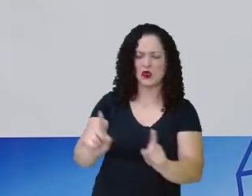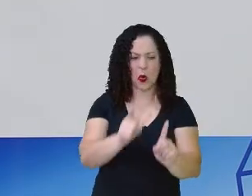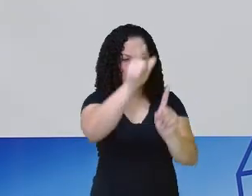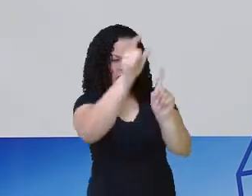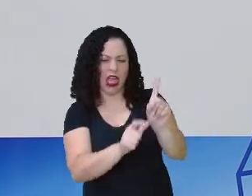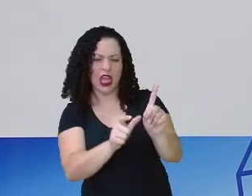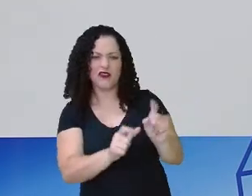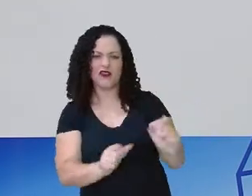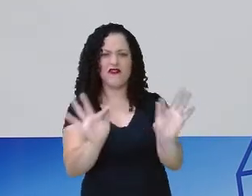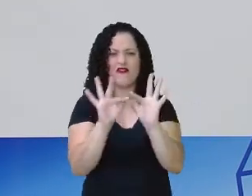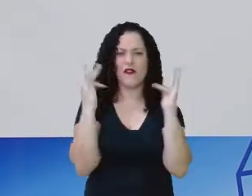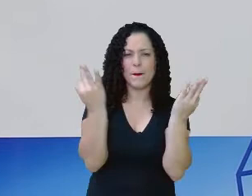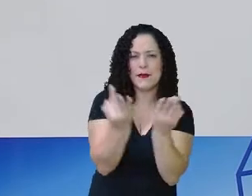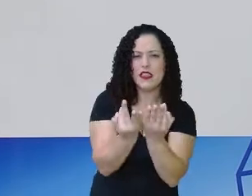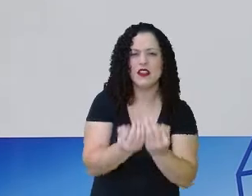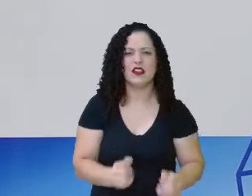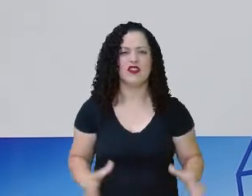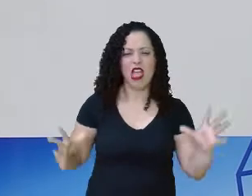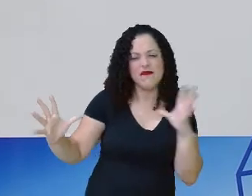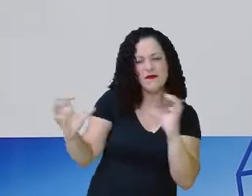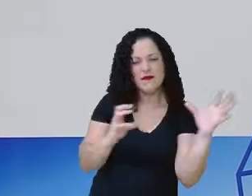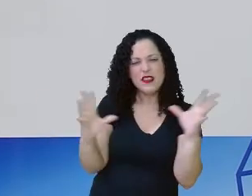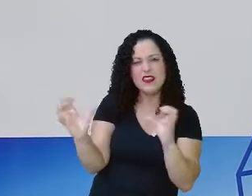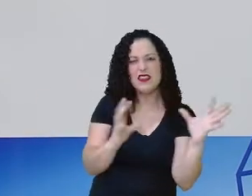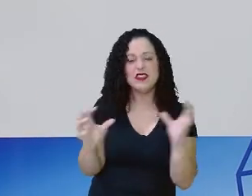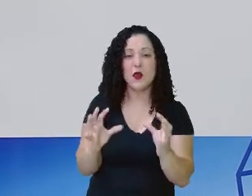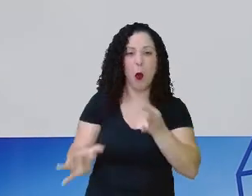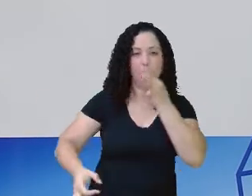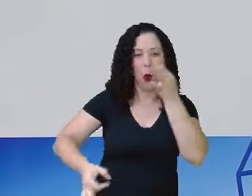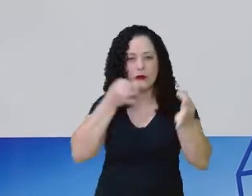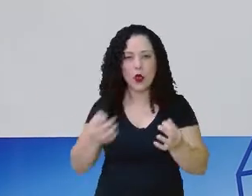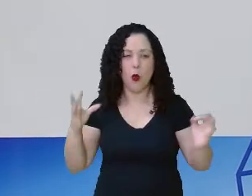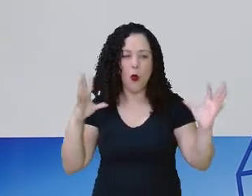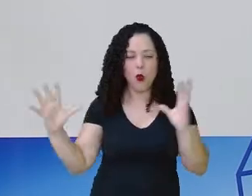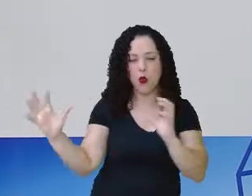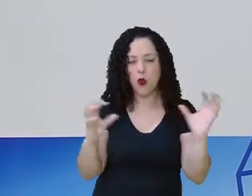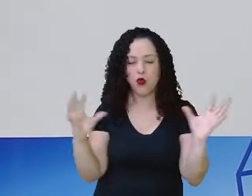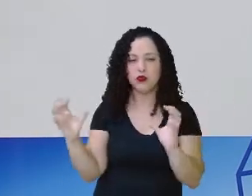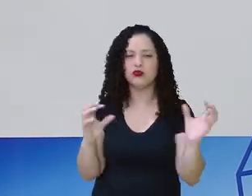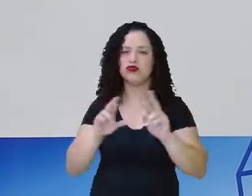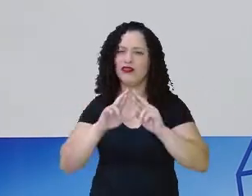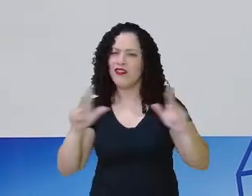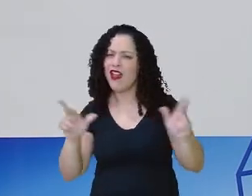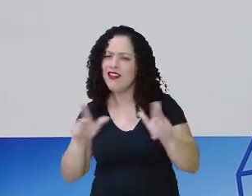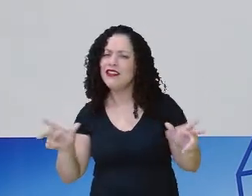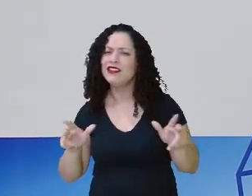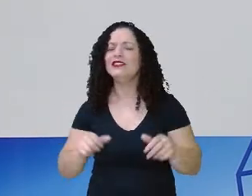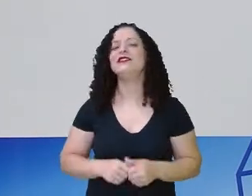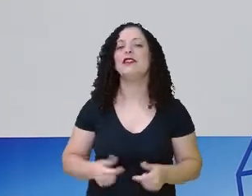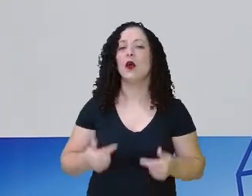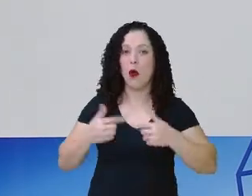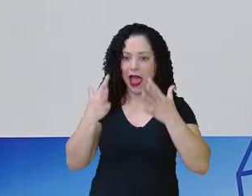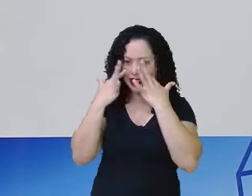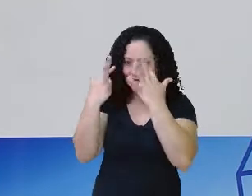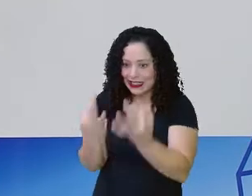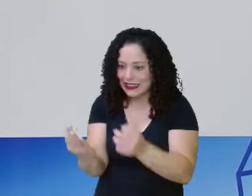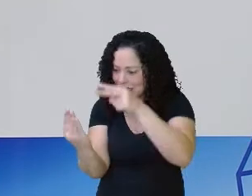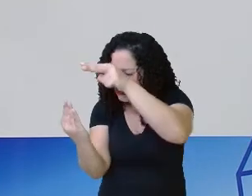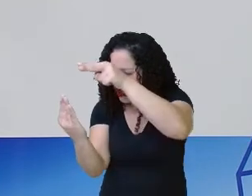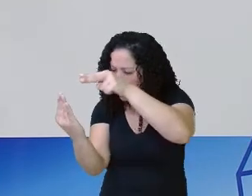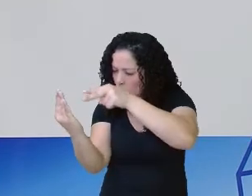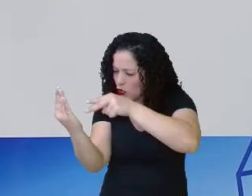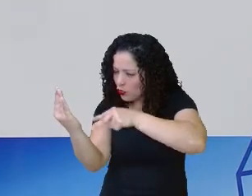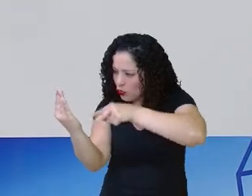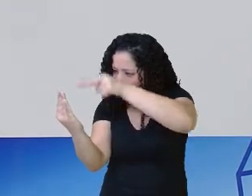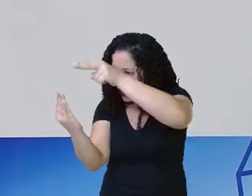entre famílias ali, não importa, não é? Então, para o conto prender a nossa atenção, ele tem ali, dentro do desenvolvimento, ele